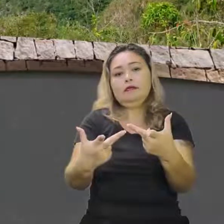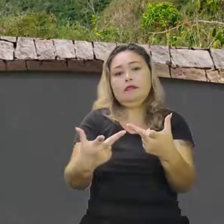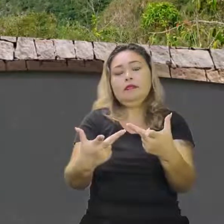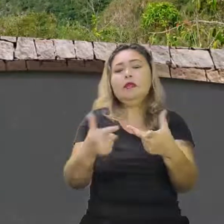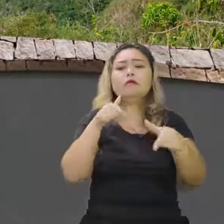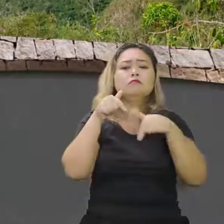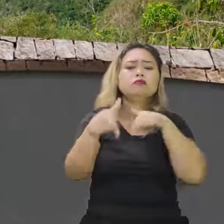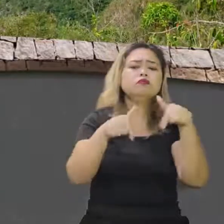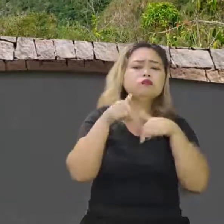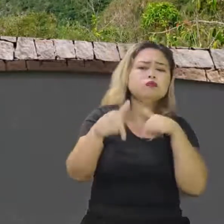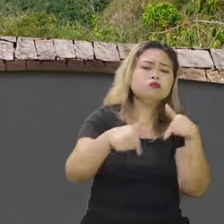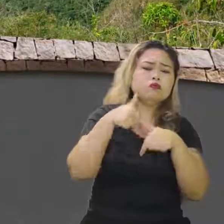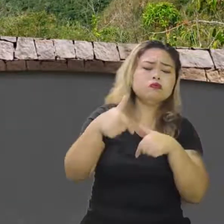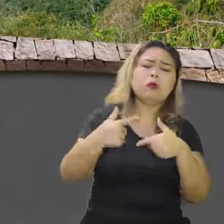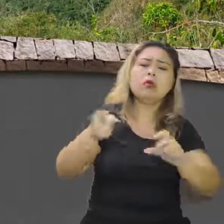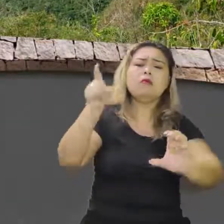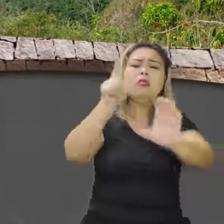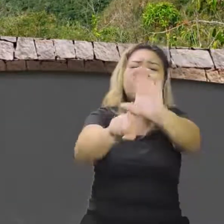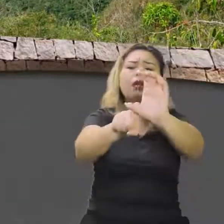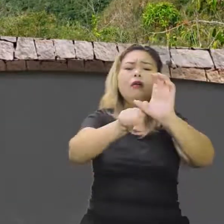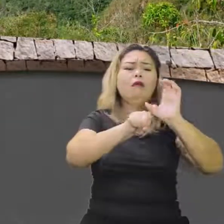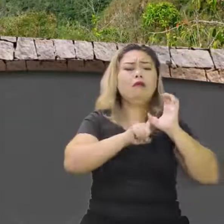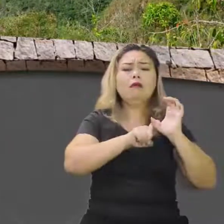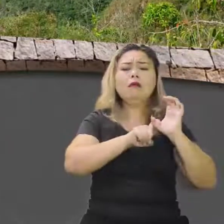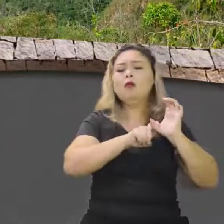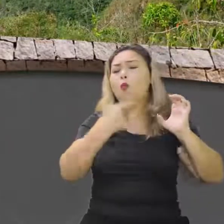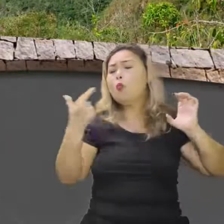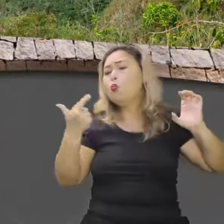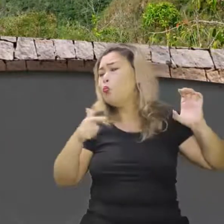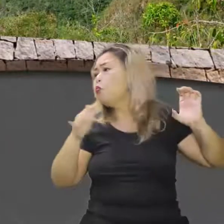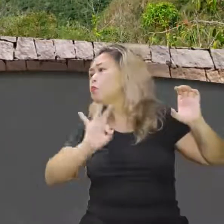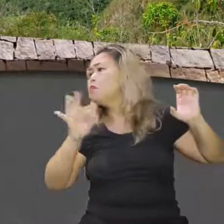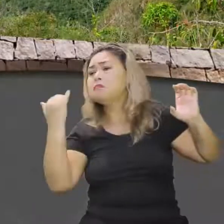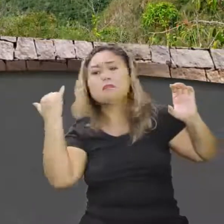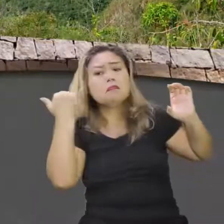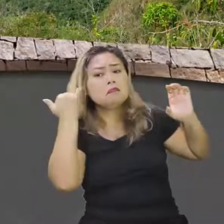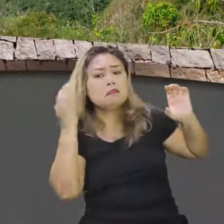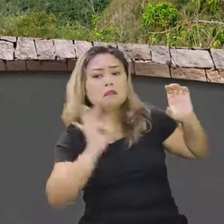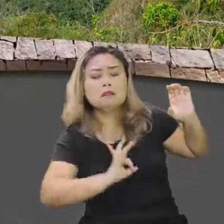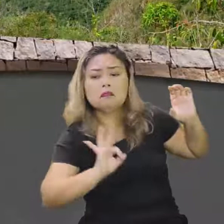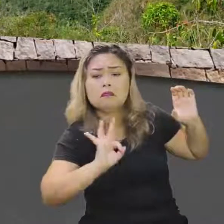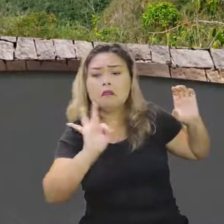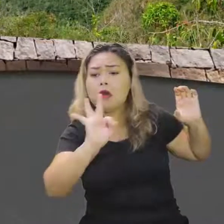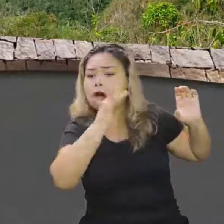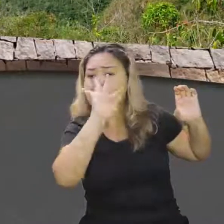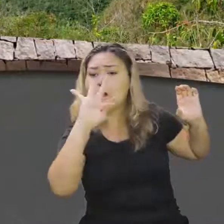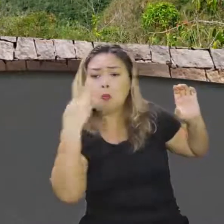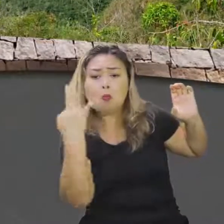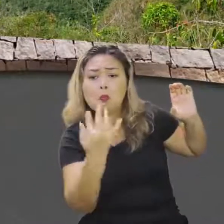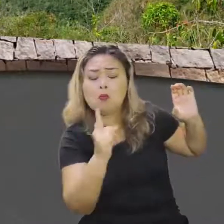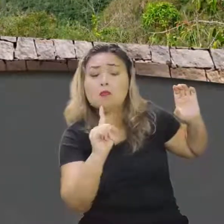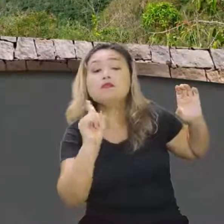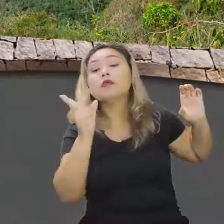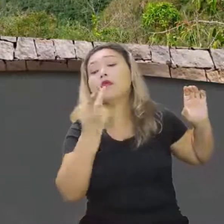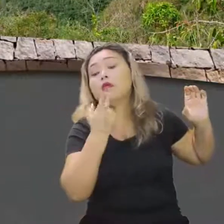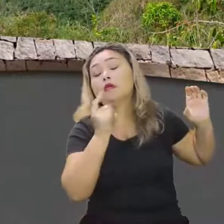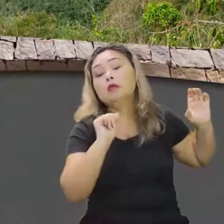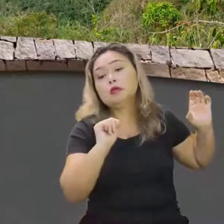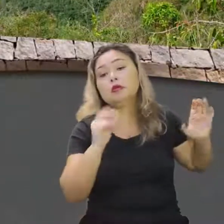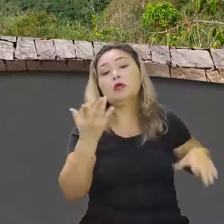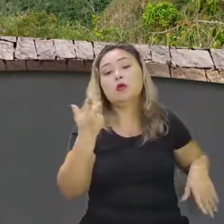E ele trabalha e está sempre devendo e não tem notícia de ninguém. Por isso que dizem